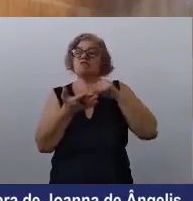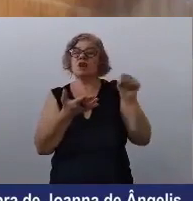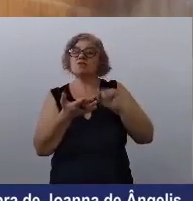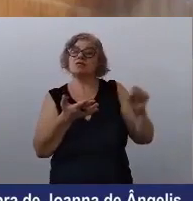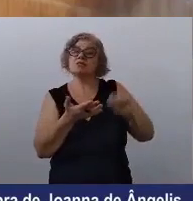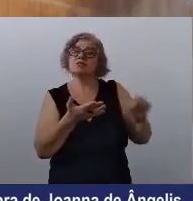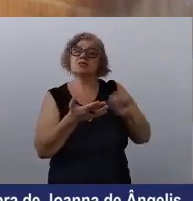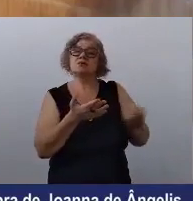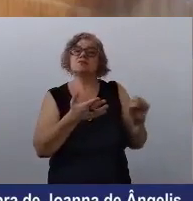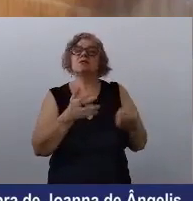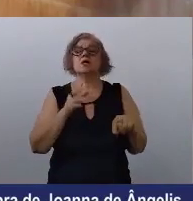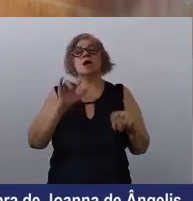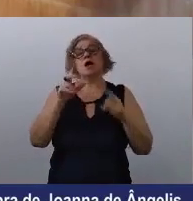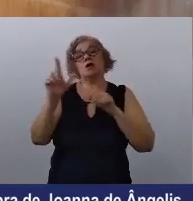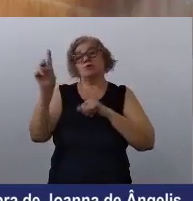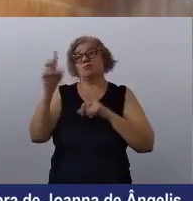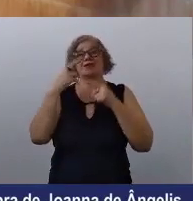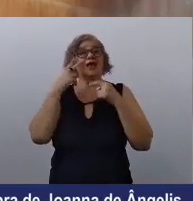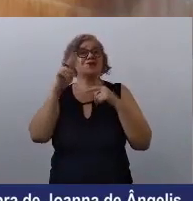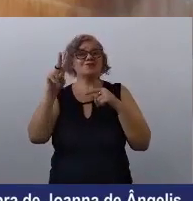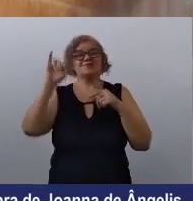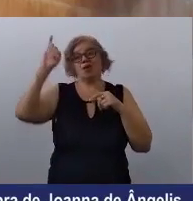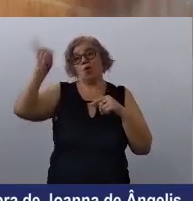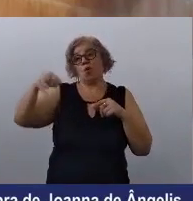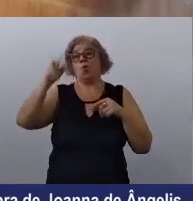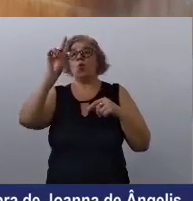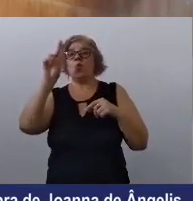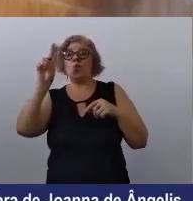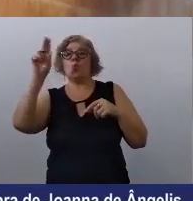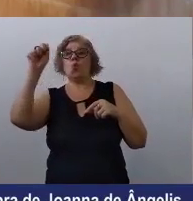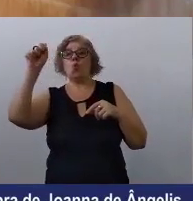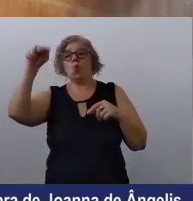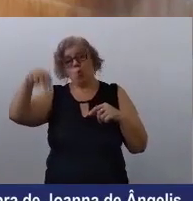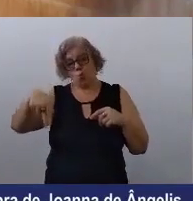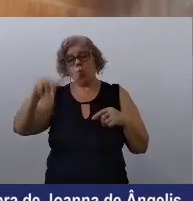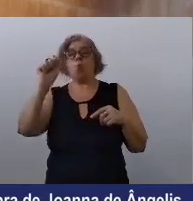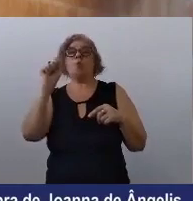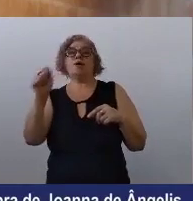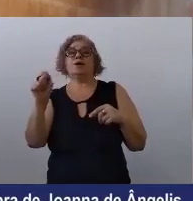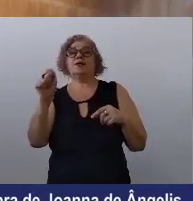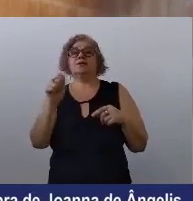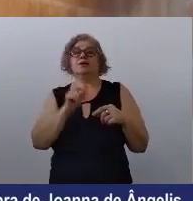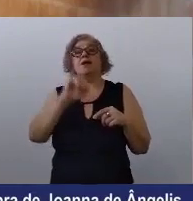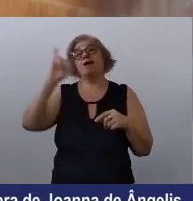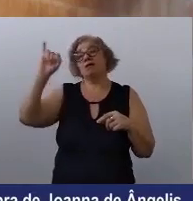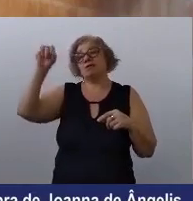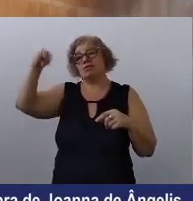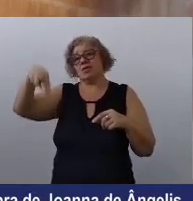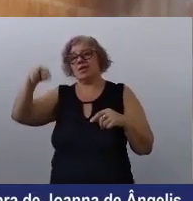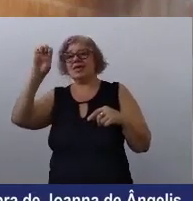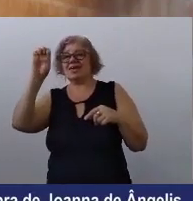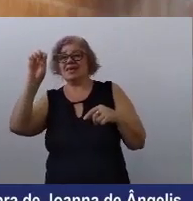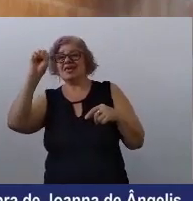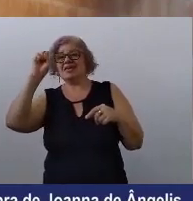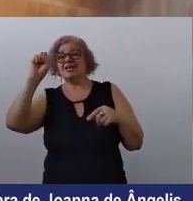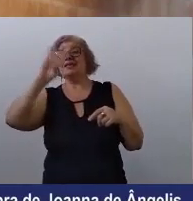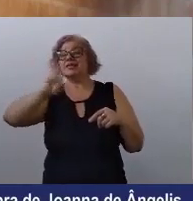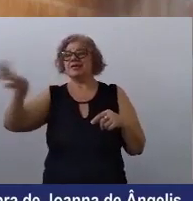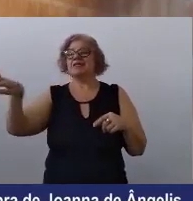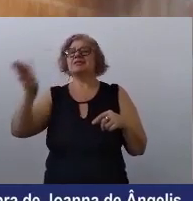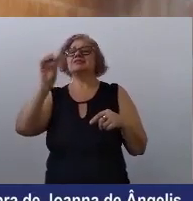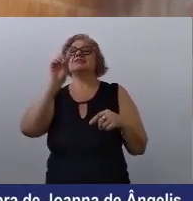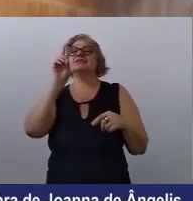A figura de Juana Inés de la Cruz, que foi o nome que ela adotou como religiosa, é